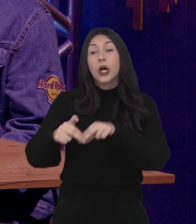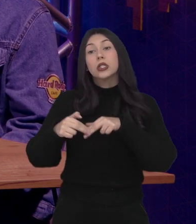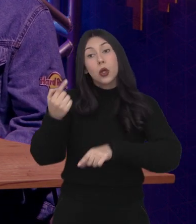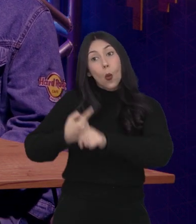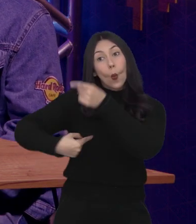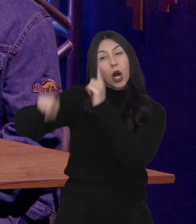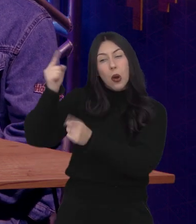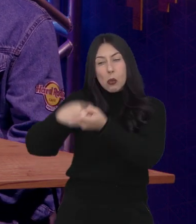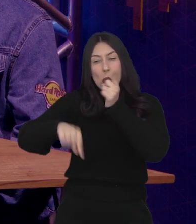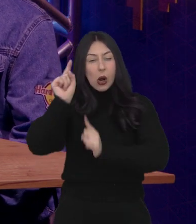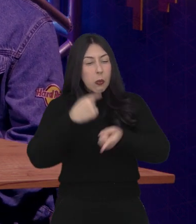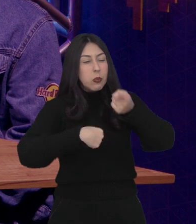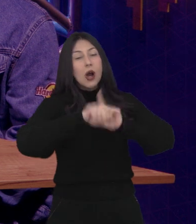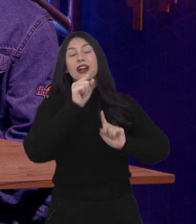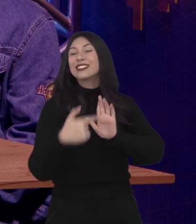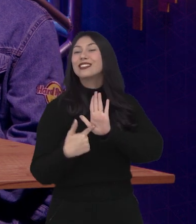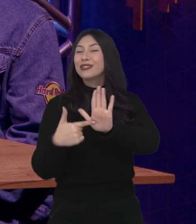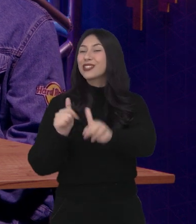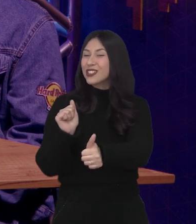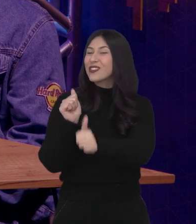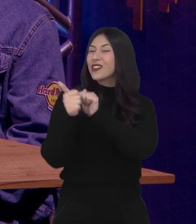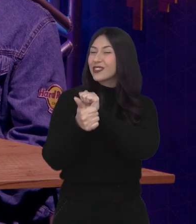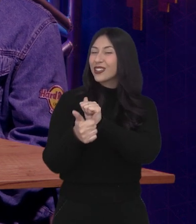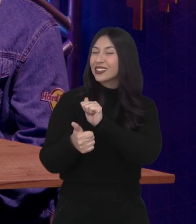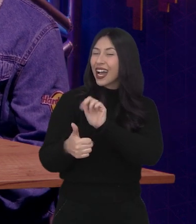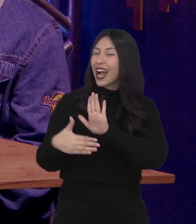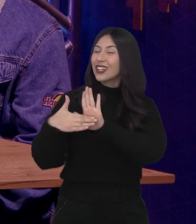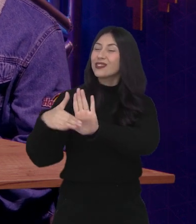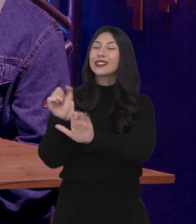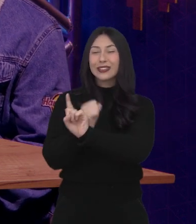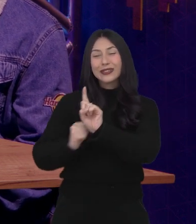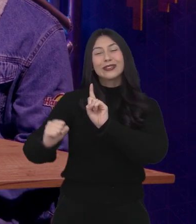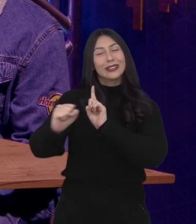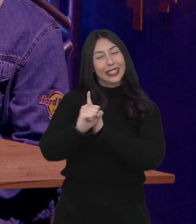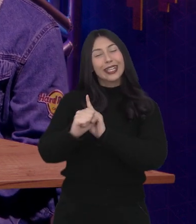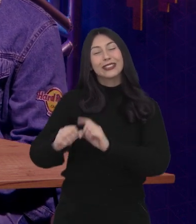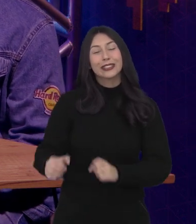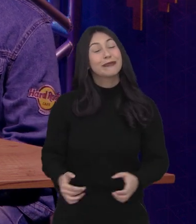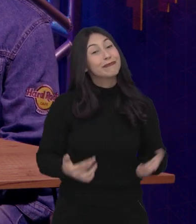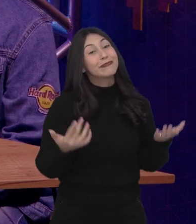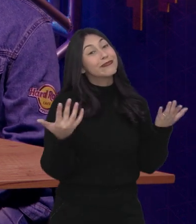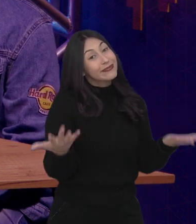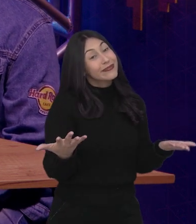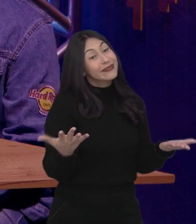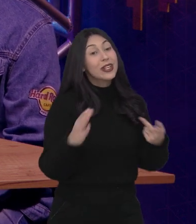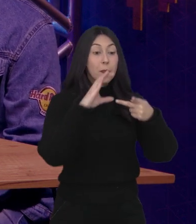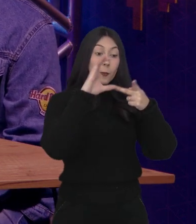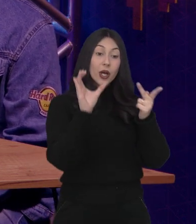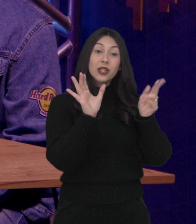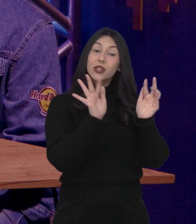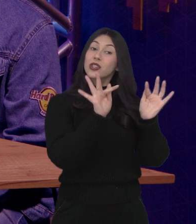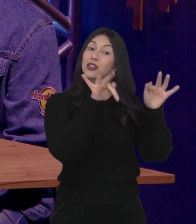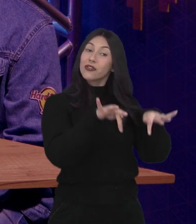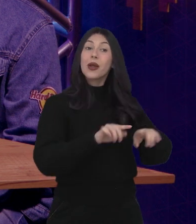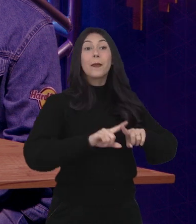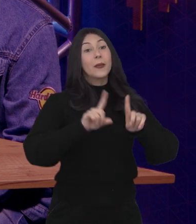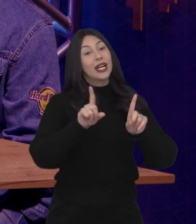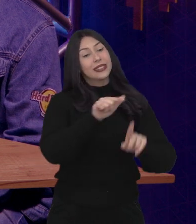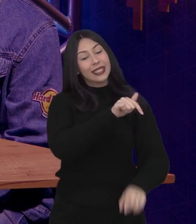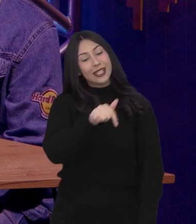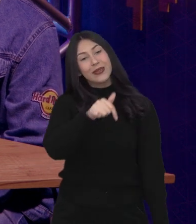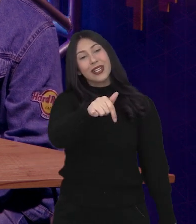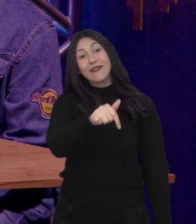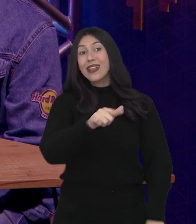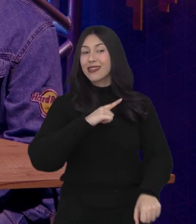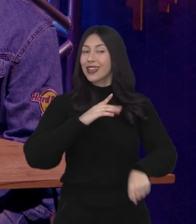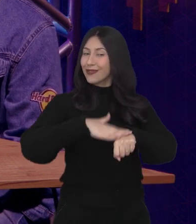muita superação, né? E mostrando que o esporte também é uma ferramenta social muito importante. É isso, gente. Pode ser, fica por aqui, mas